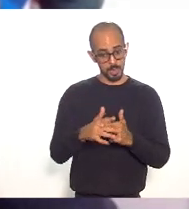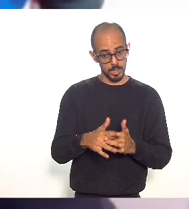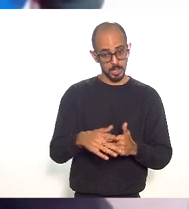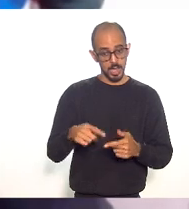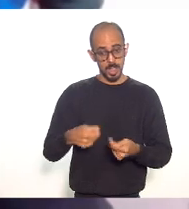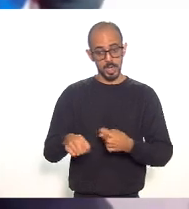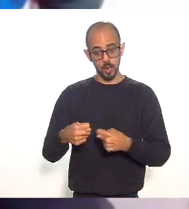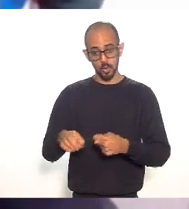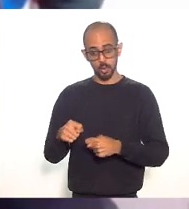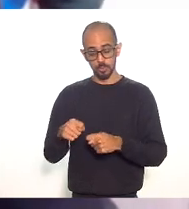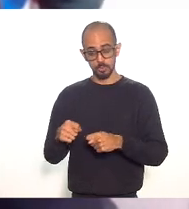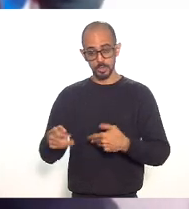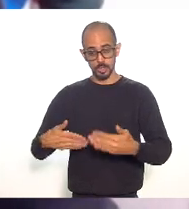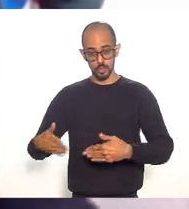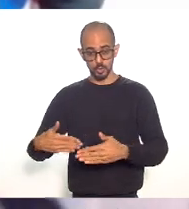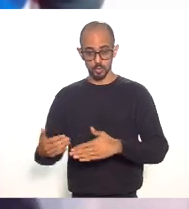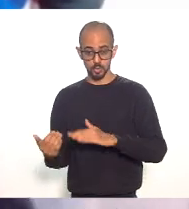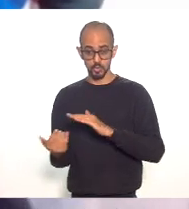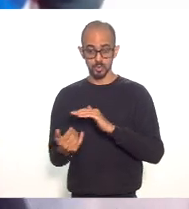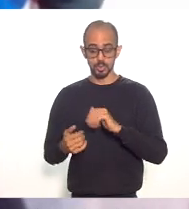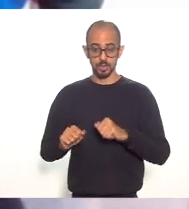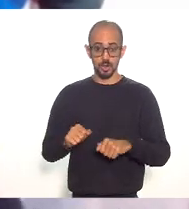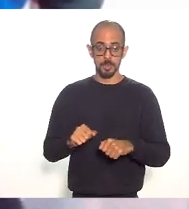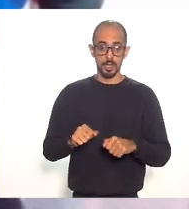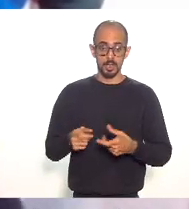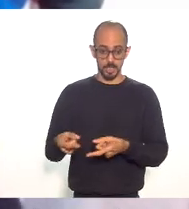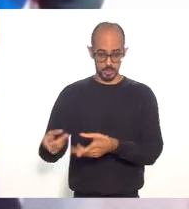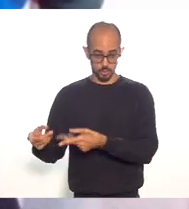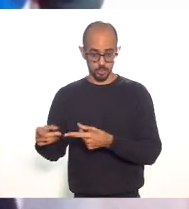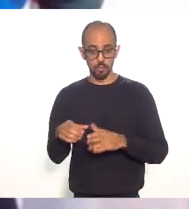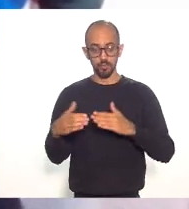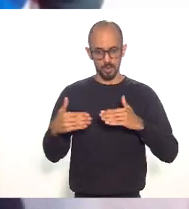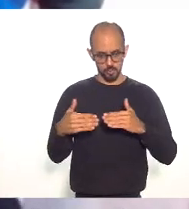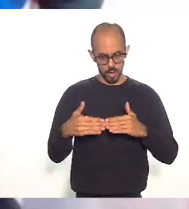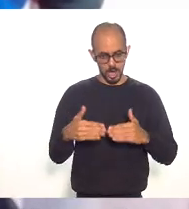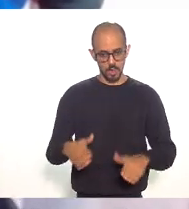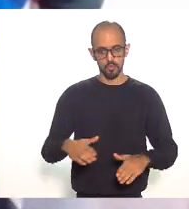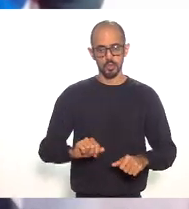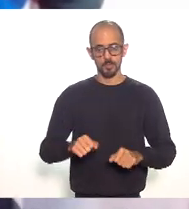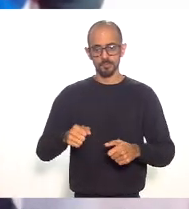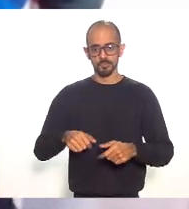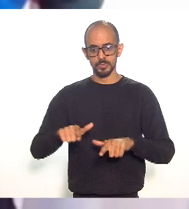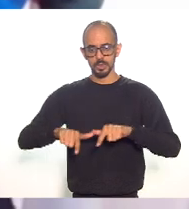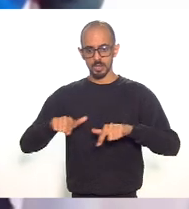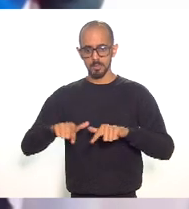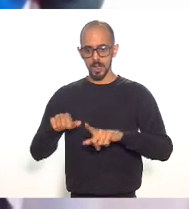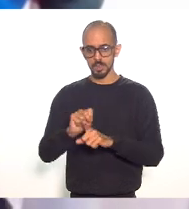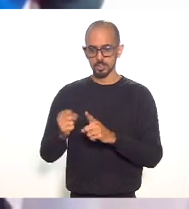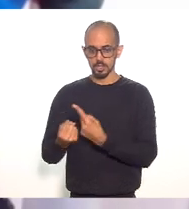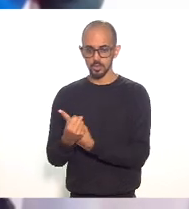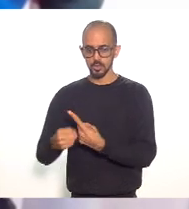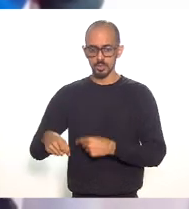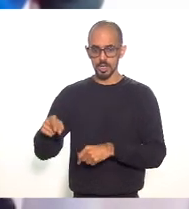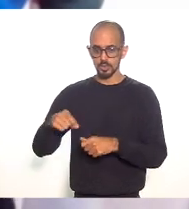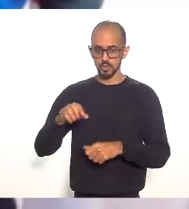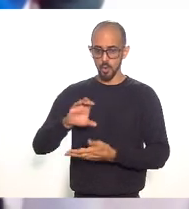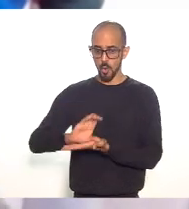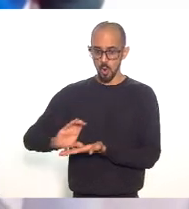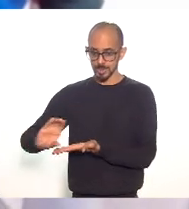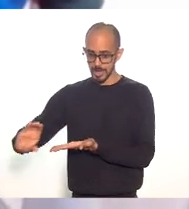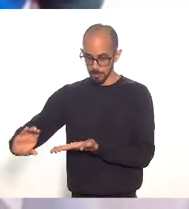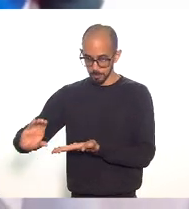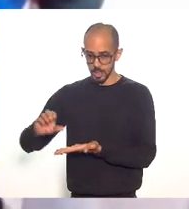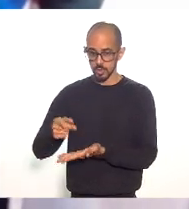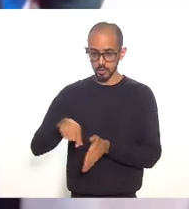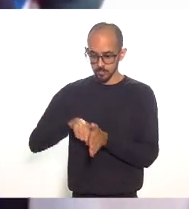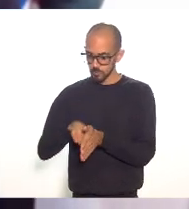indústria e comércio favorável, com emendas, e da Comissão de Trabalho, Legislação Social e Seguridade Social e de Orçamento, Finanças,